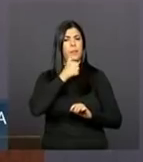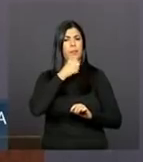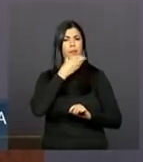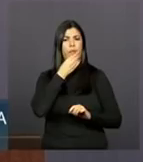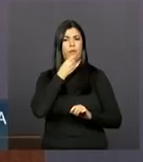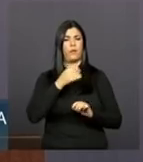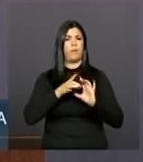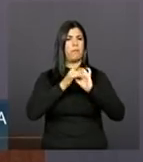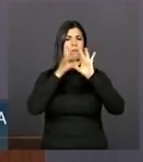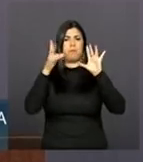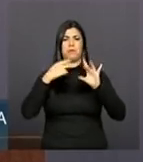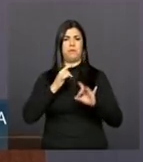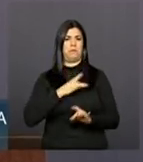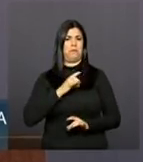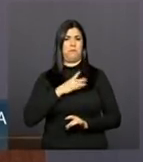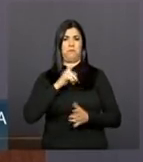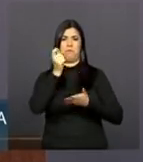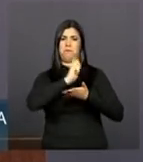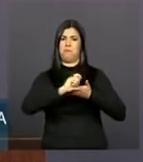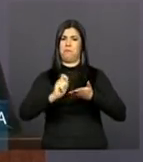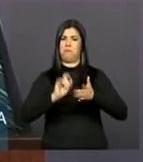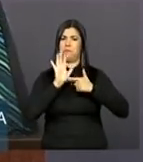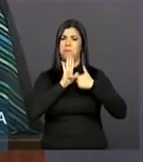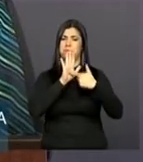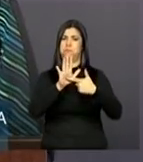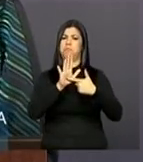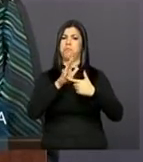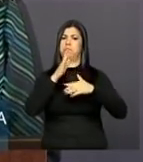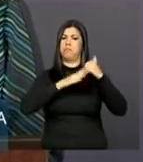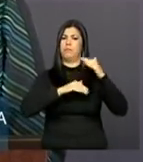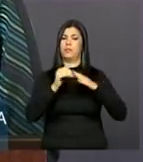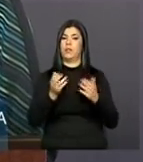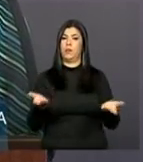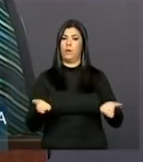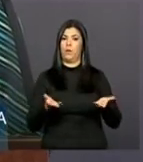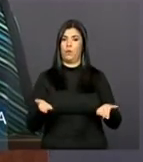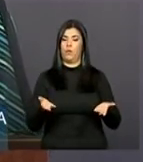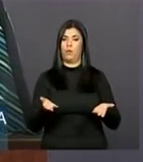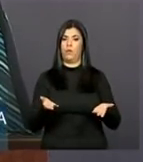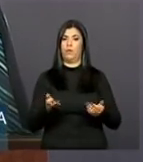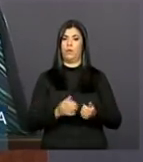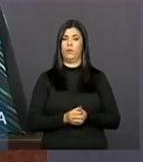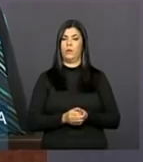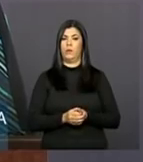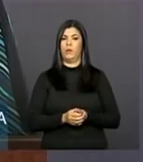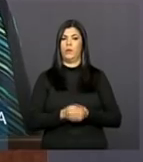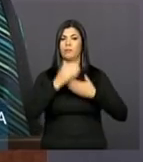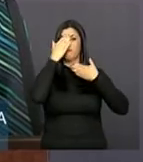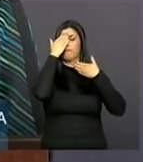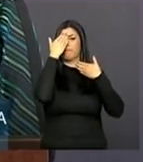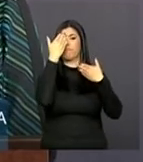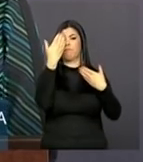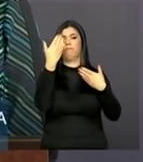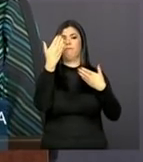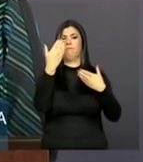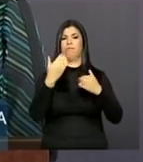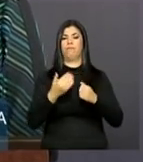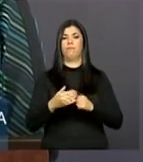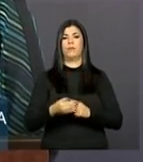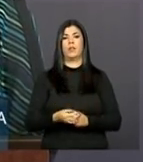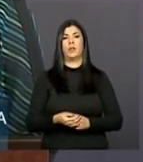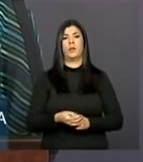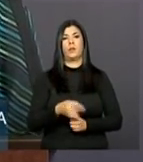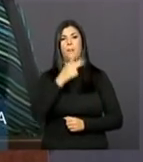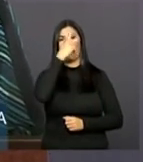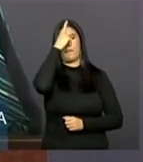medo de escrevê-la por isso queria fazer aqui o agradecimento a aos